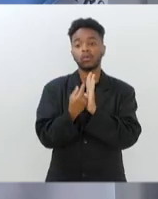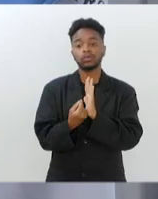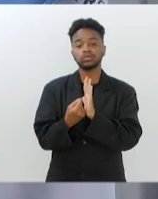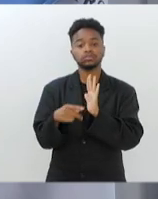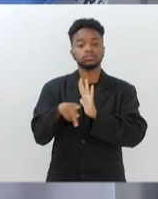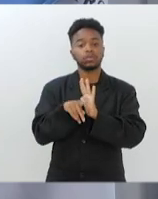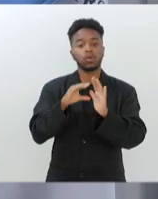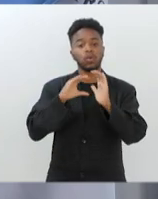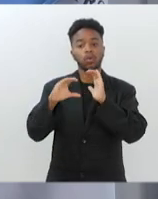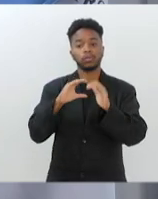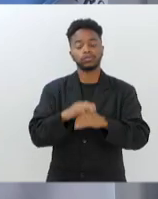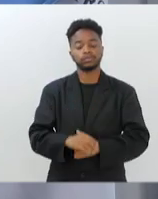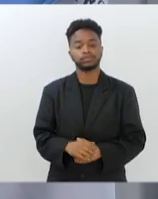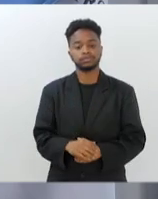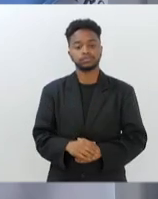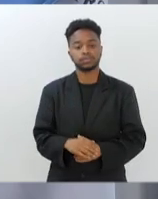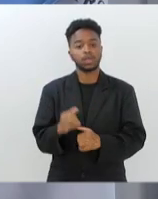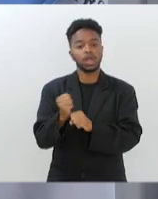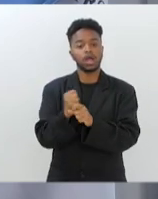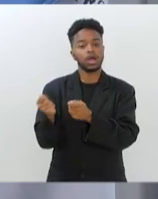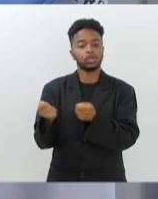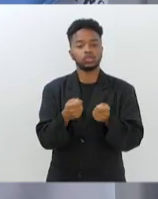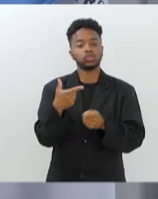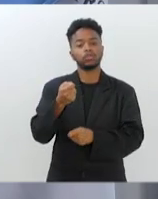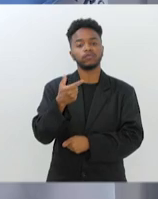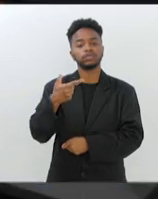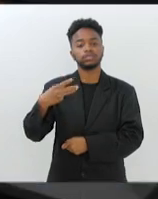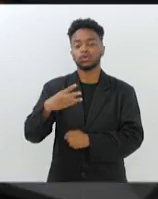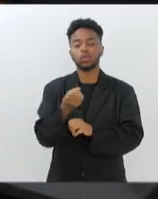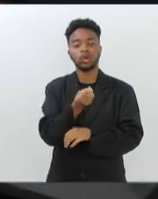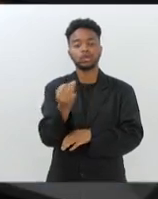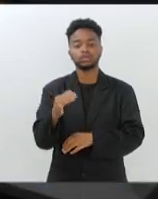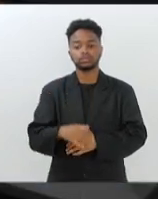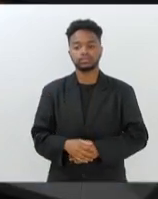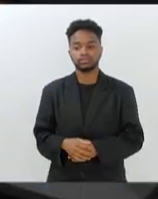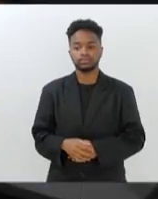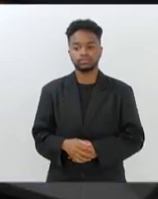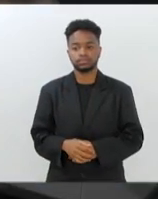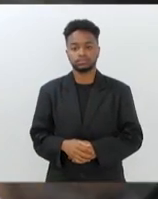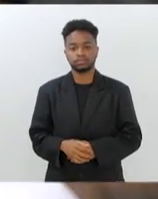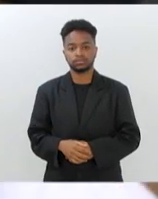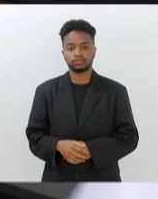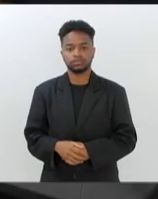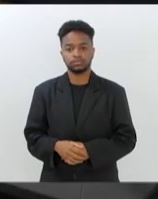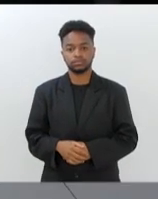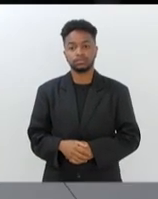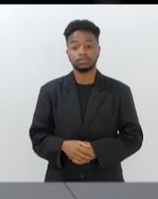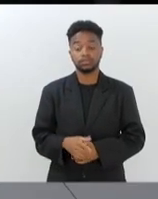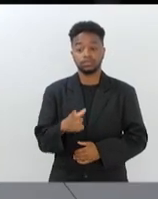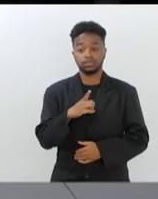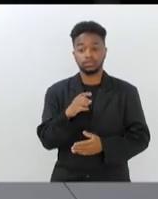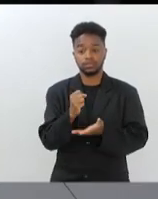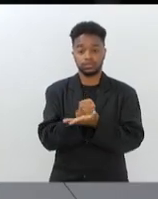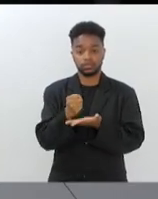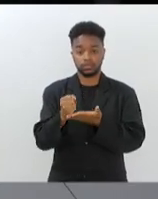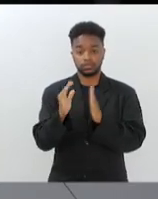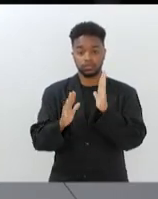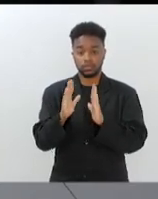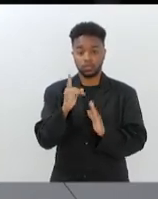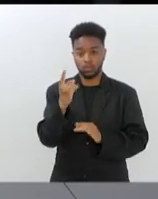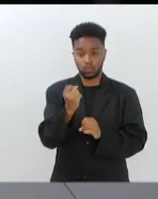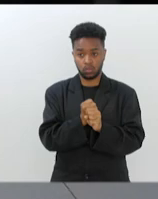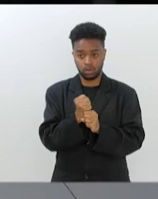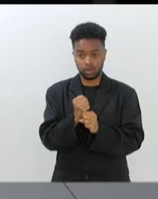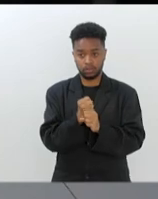comunicação senhor anual de 2023 quanto é que foi nós temos uma previsão de contrato no período de 1 ano